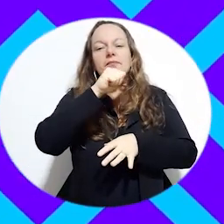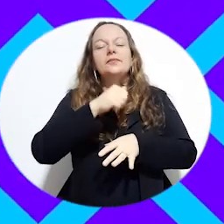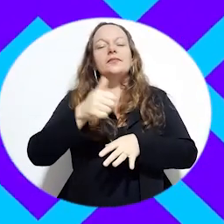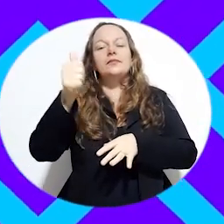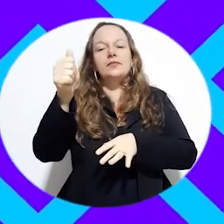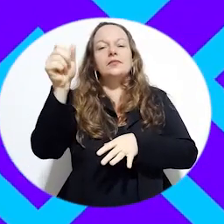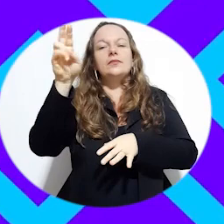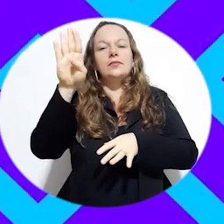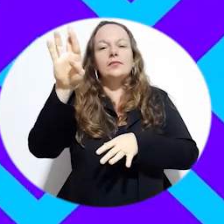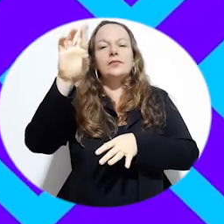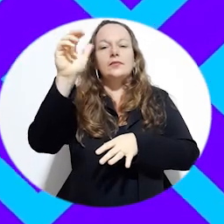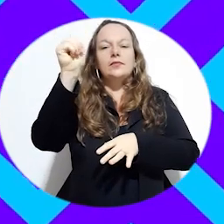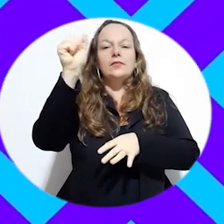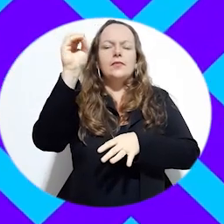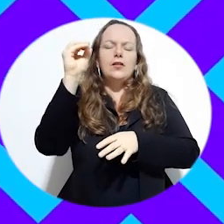Abraão tem